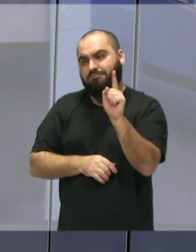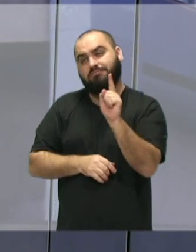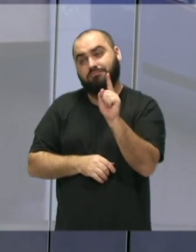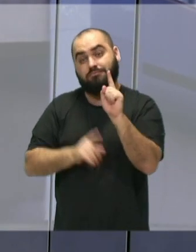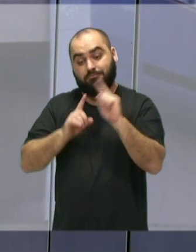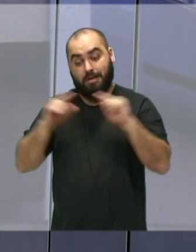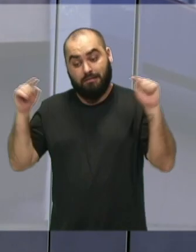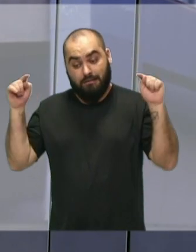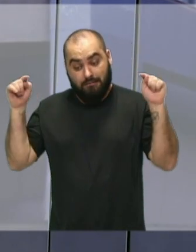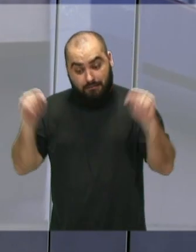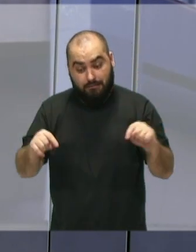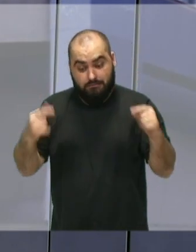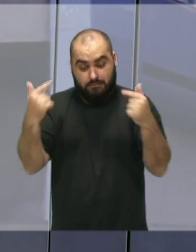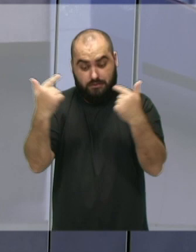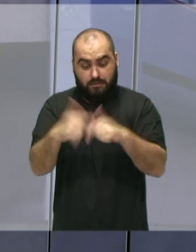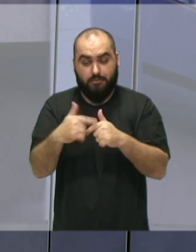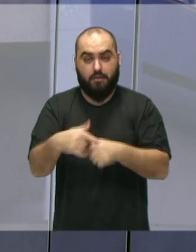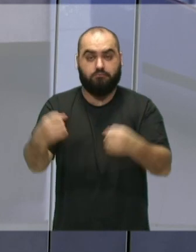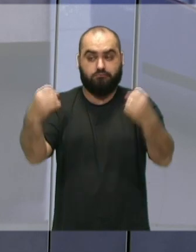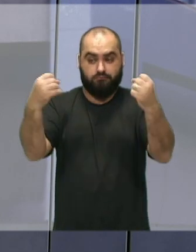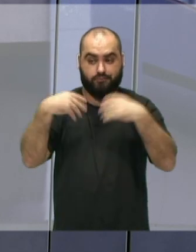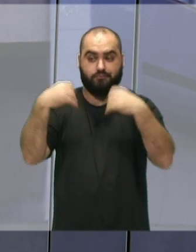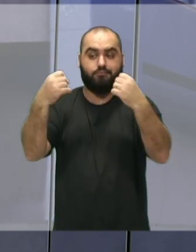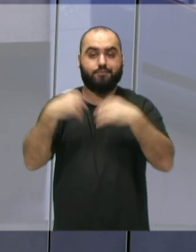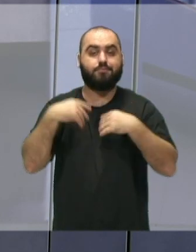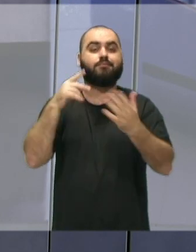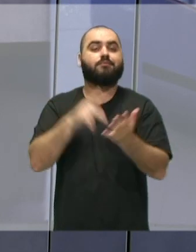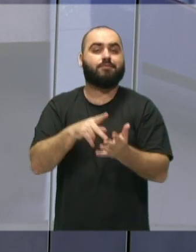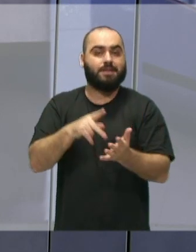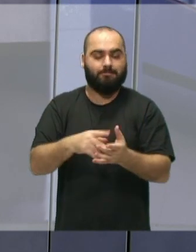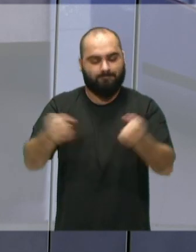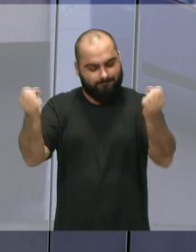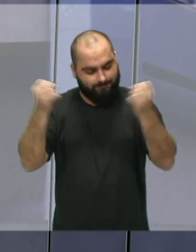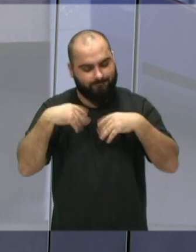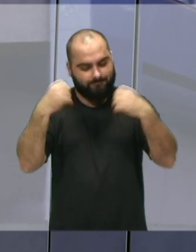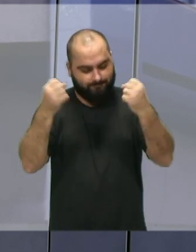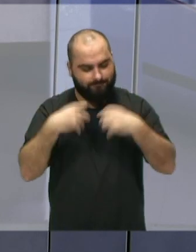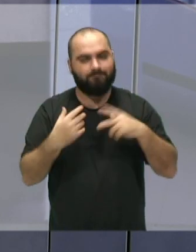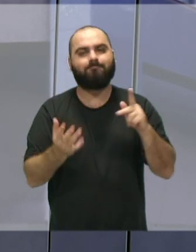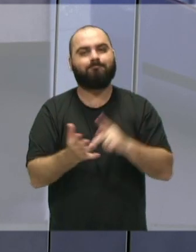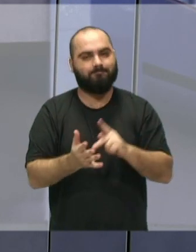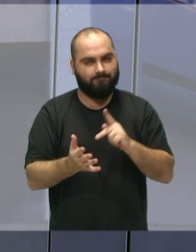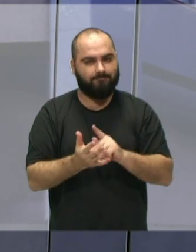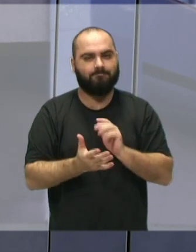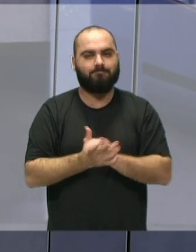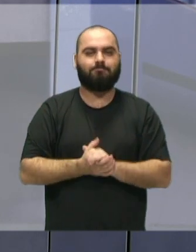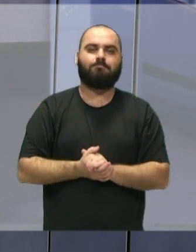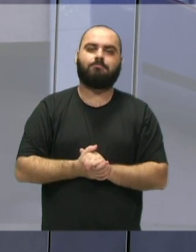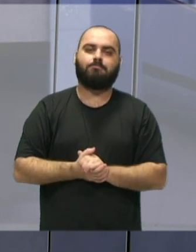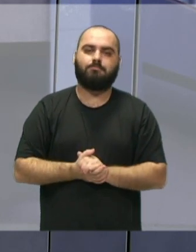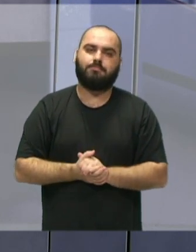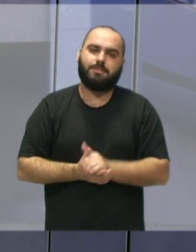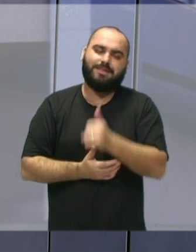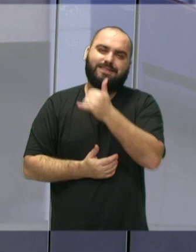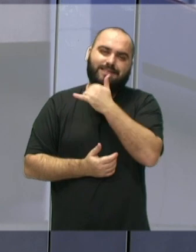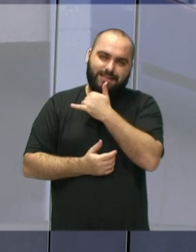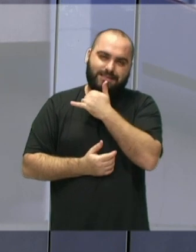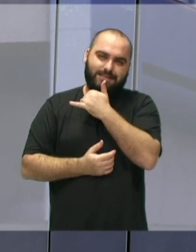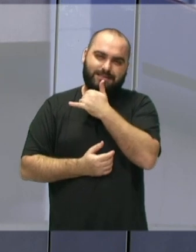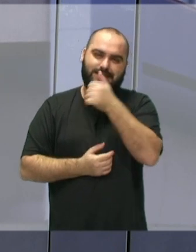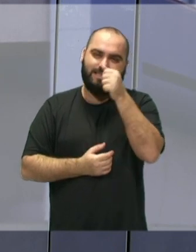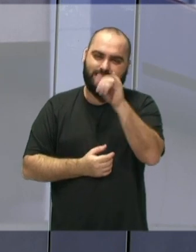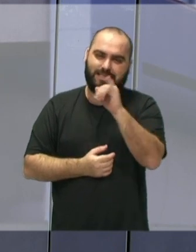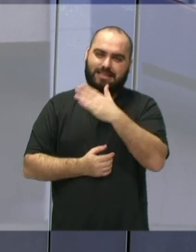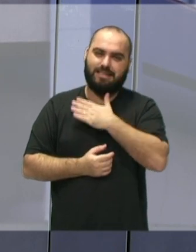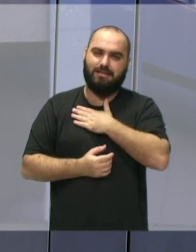esse trabalho me ensinou muito, me ensinou demais. E posso te dizer que, infelizmente, se eu tivesse que abrir